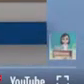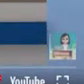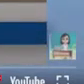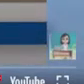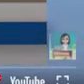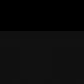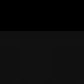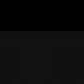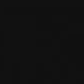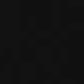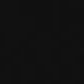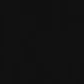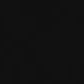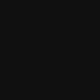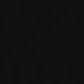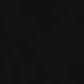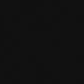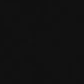e etc.